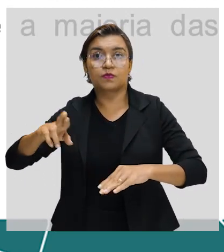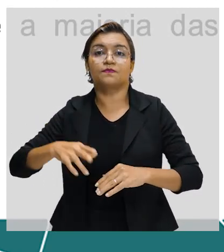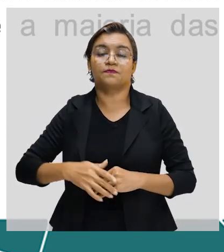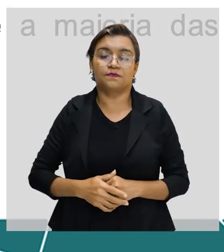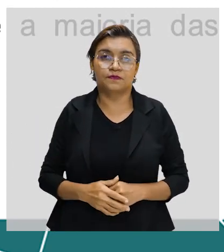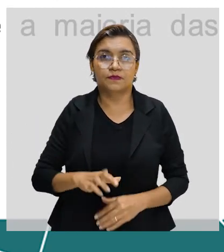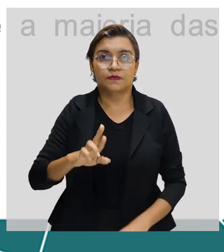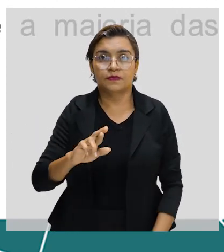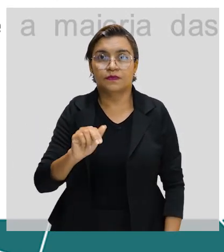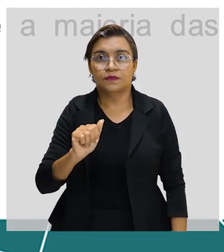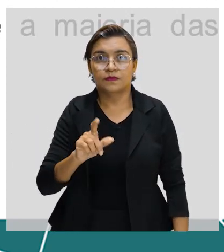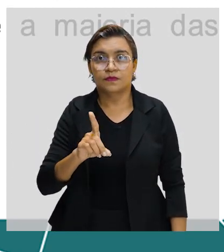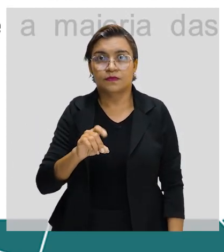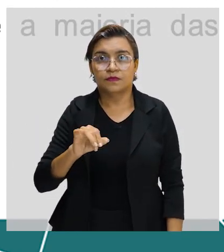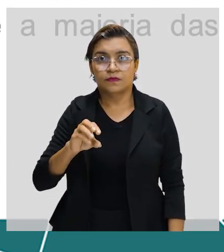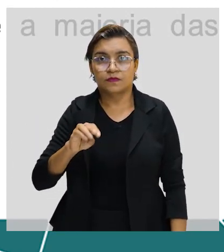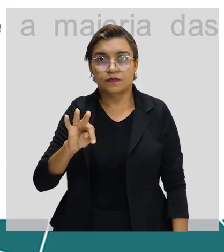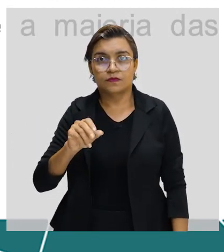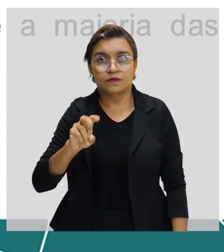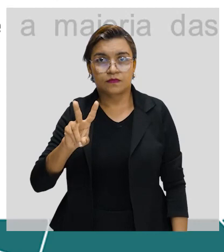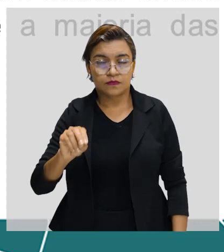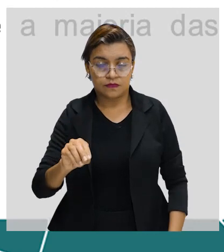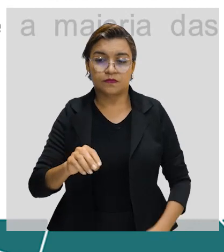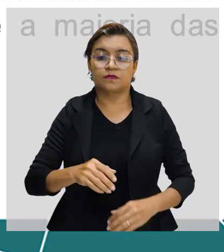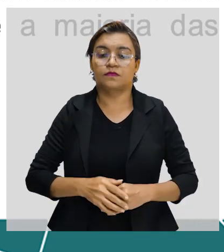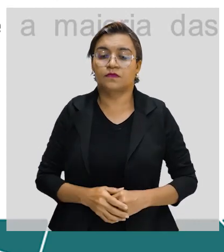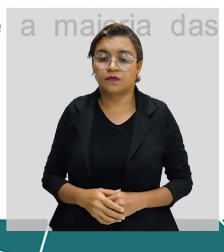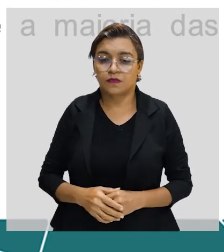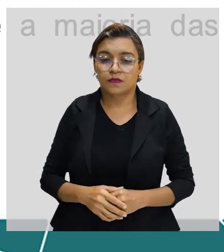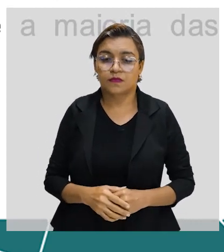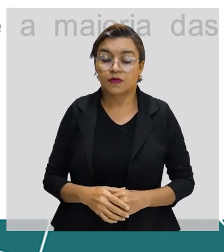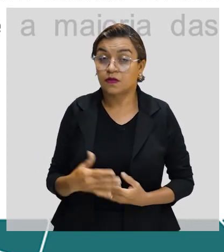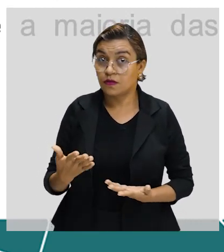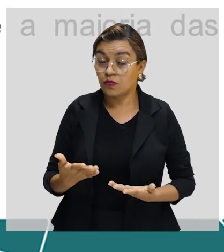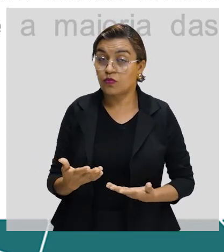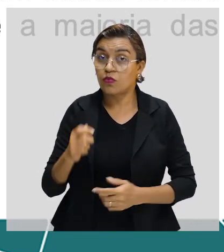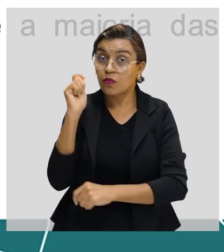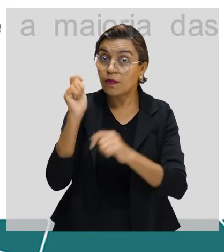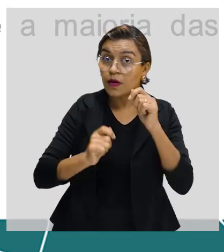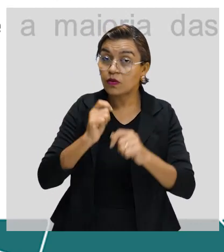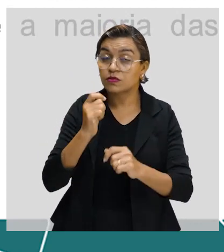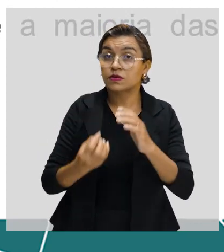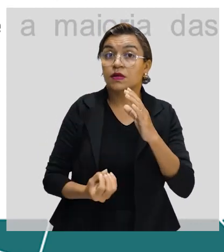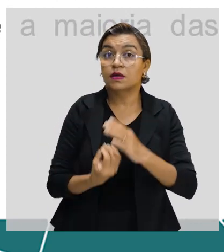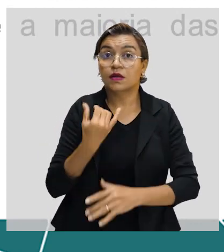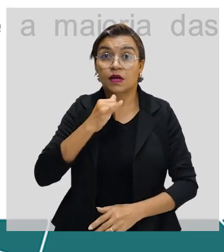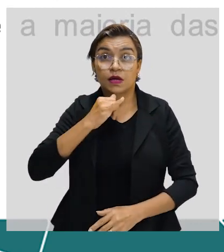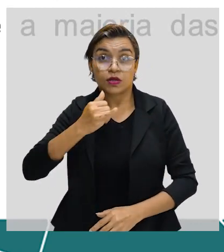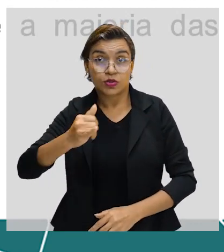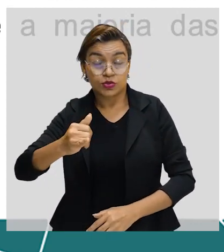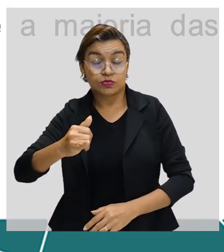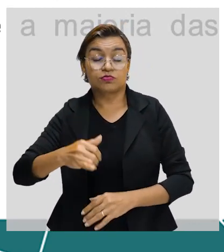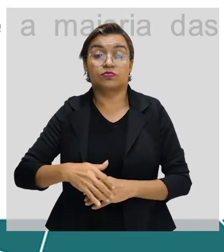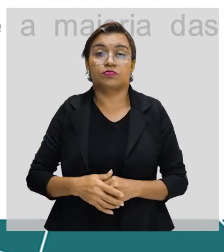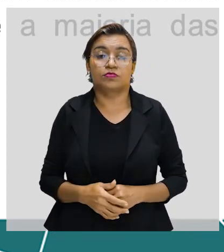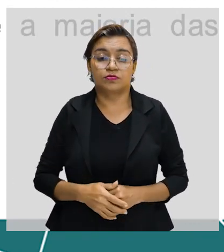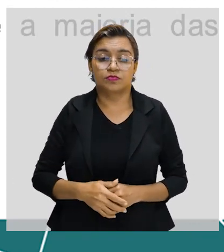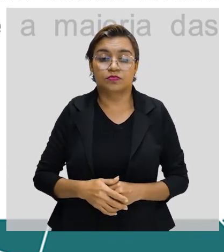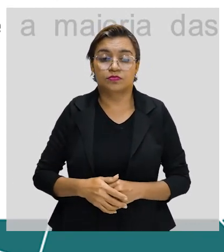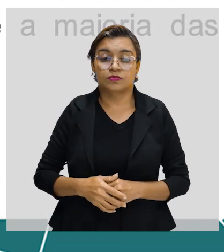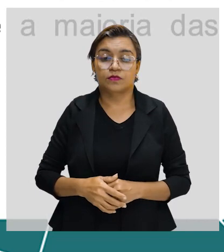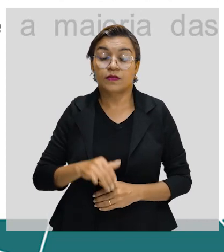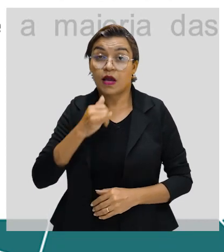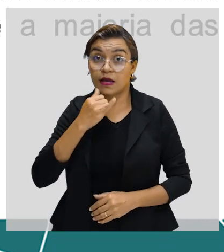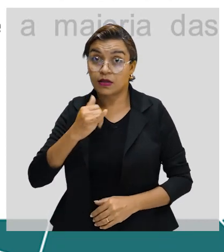isso. Uma usina nuclear ela vai produzir energia elétrica através desses materiais radioativos. Certo? A energia